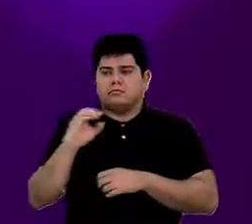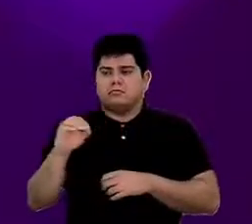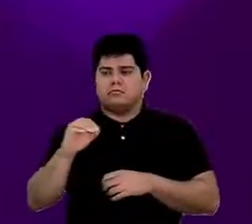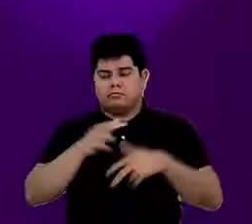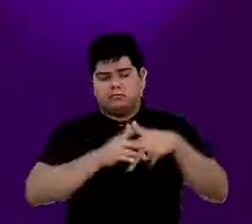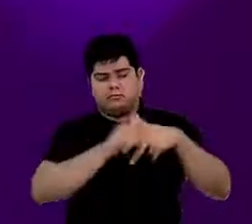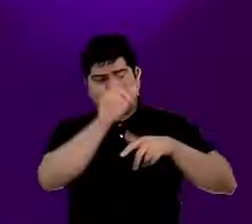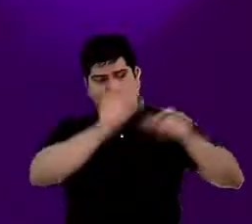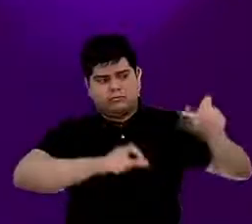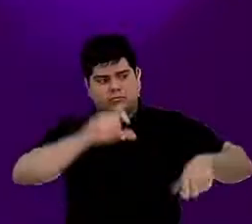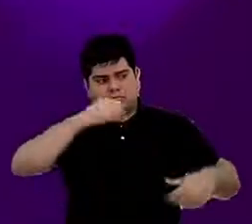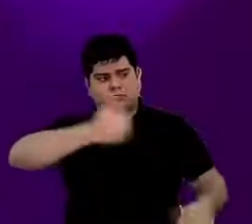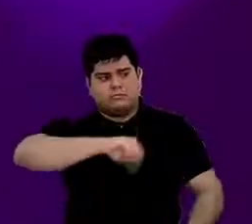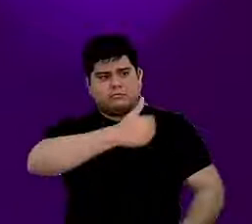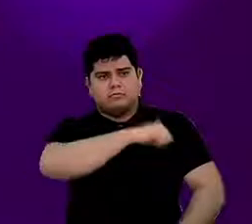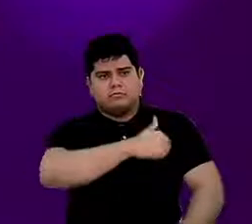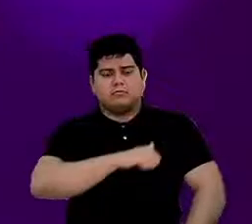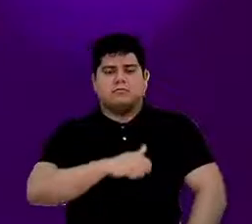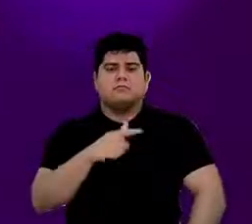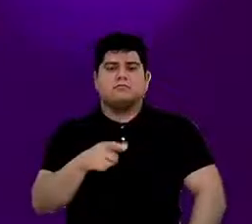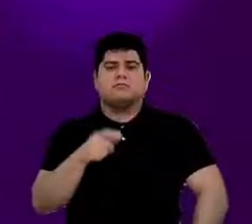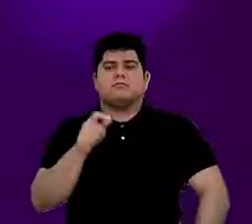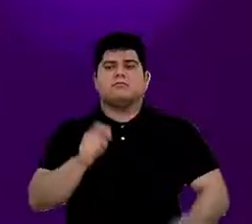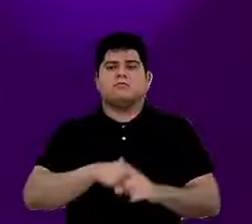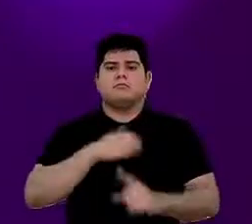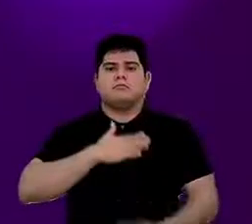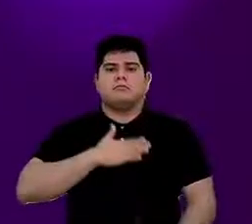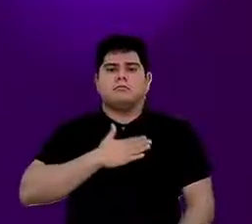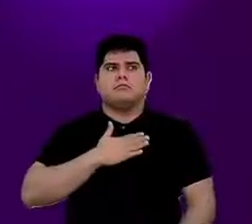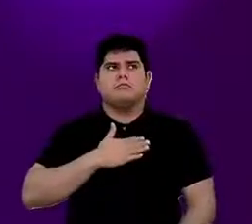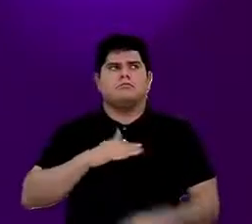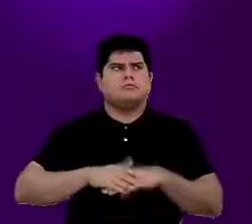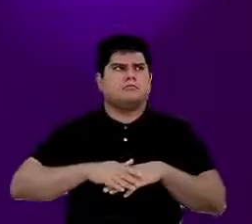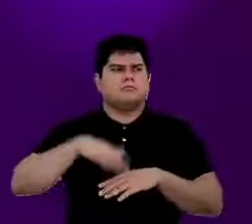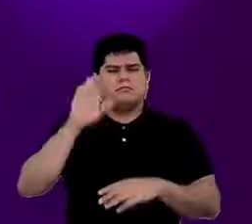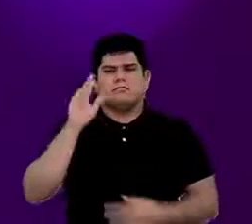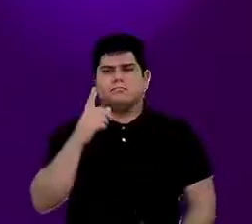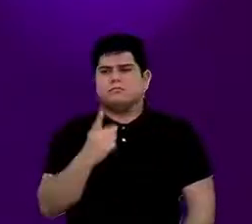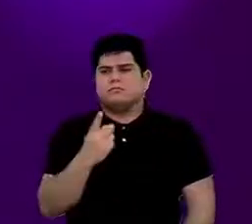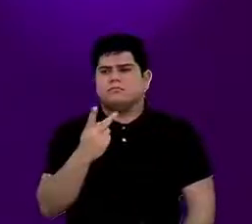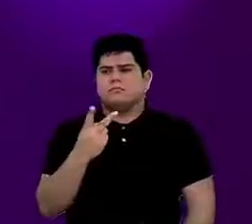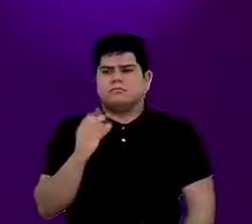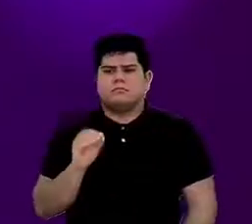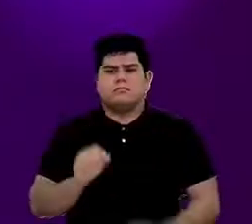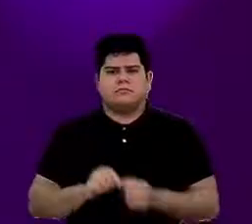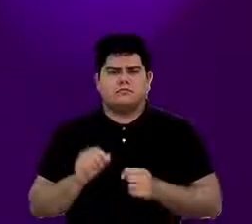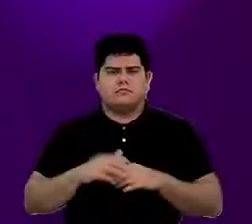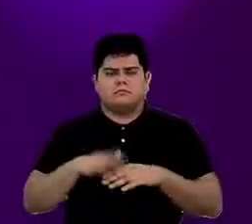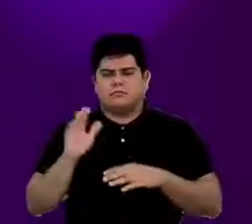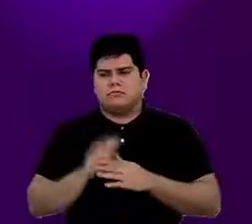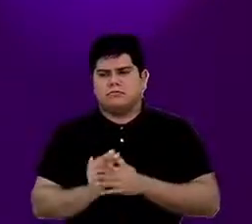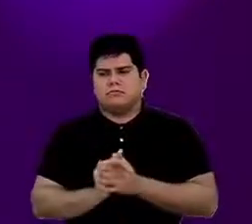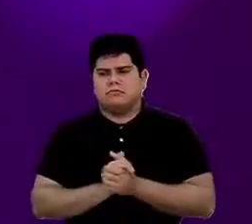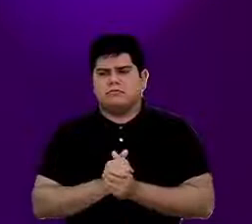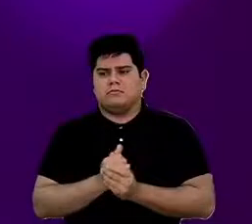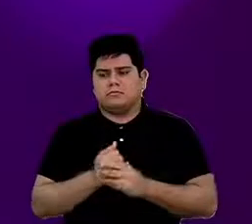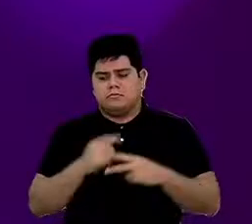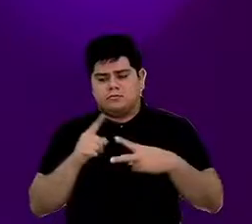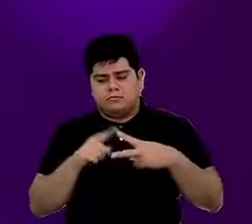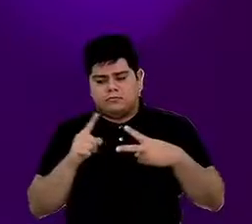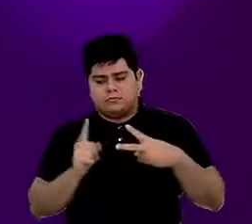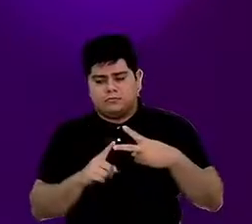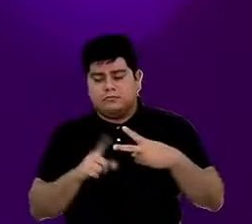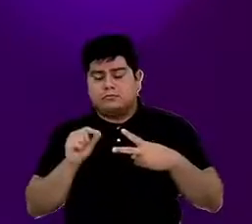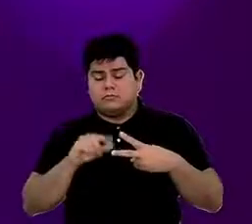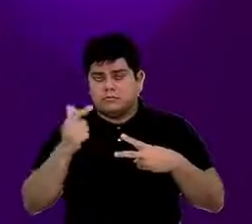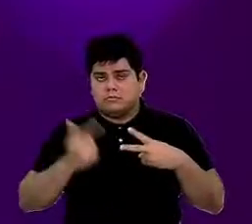pacientes avaliados em agosto, a gente já está aí com mais de 120 realizados, e as duas grandes adições